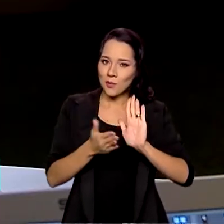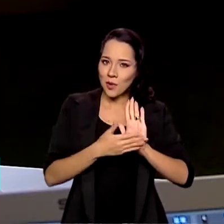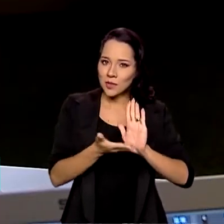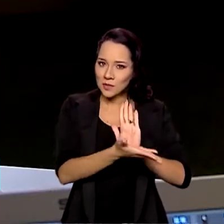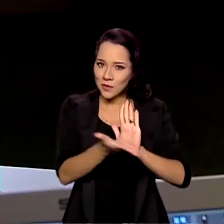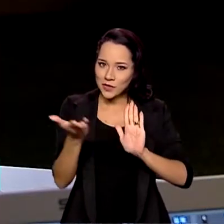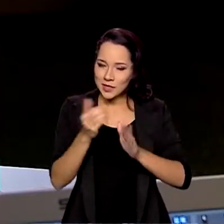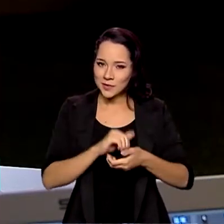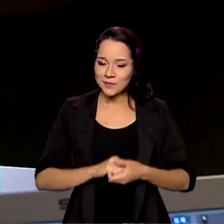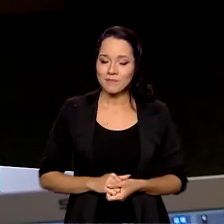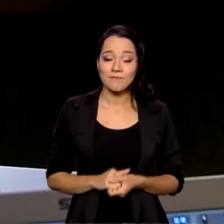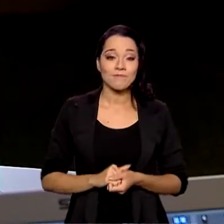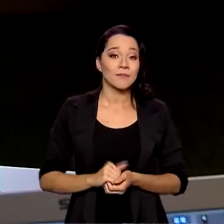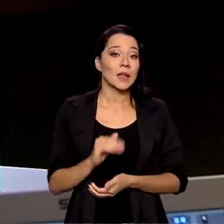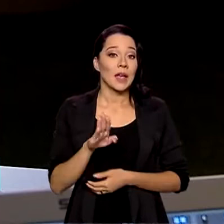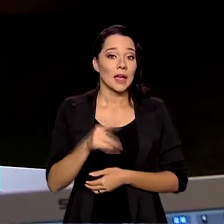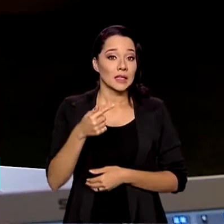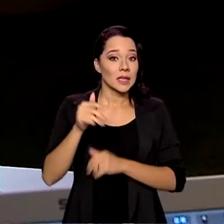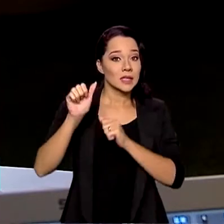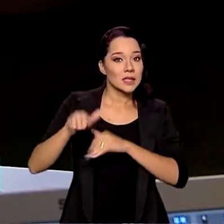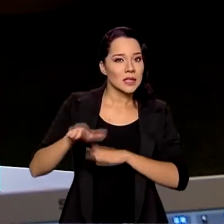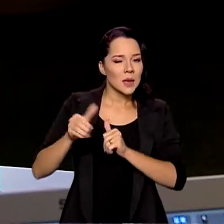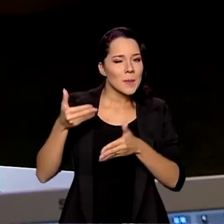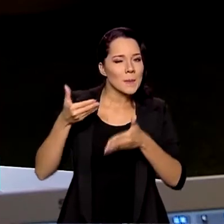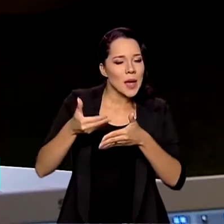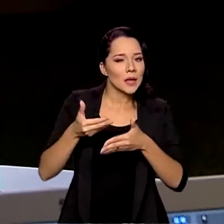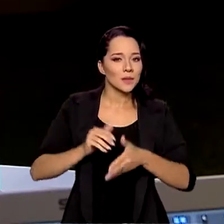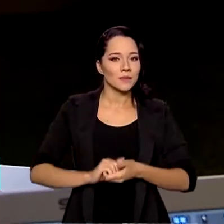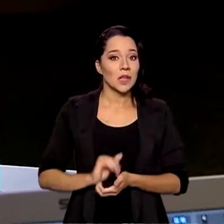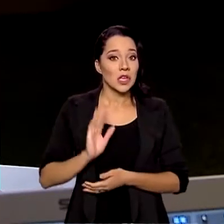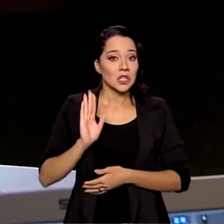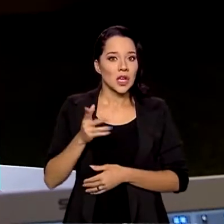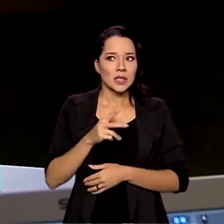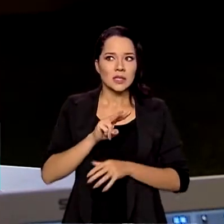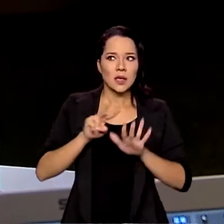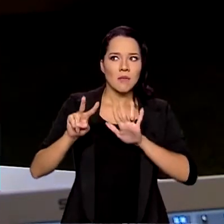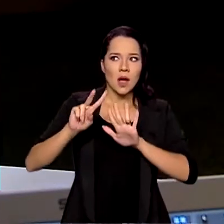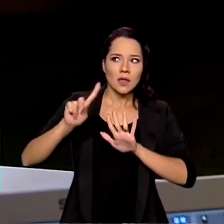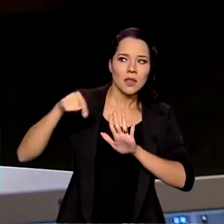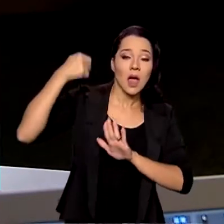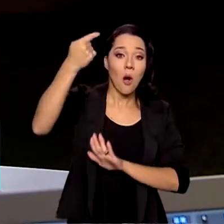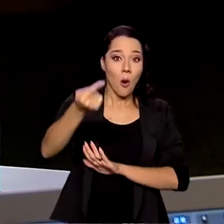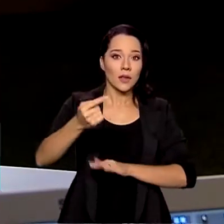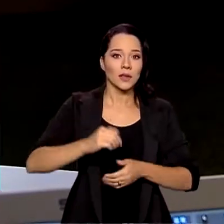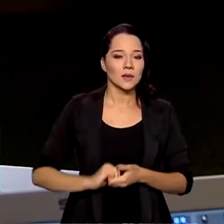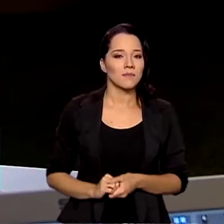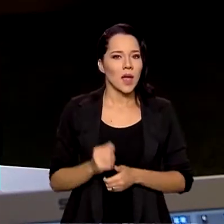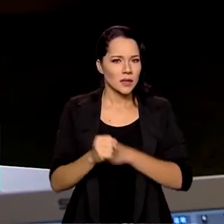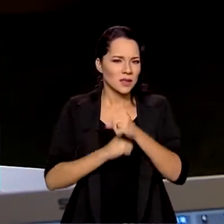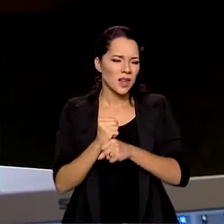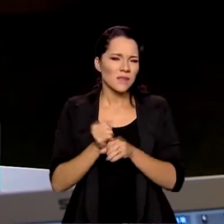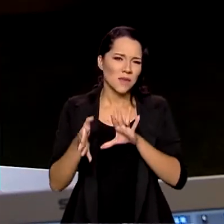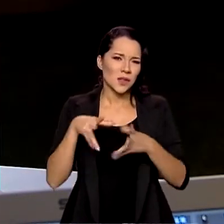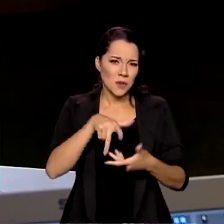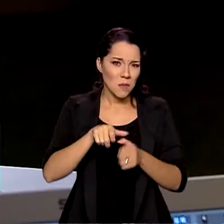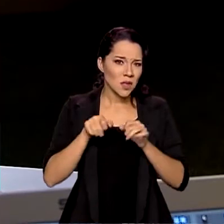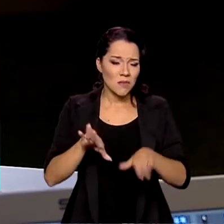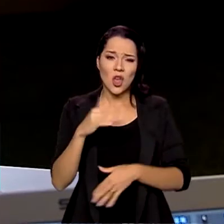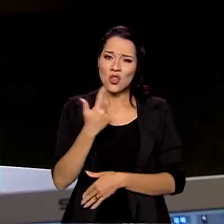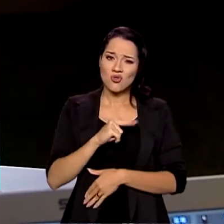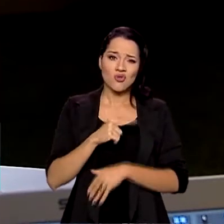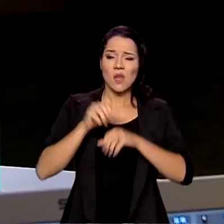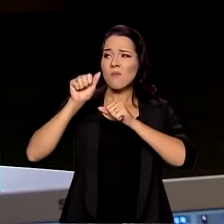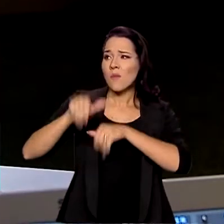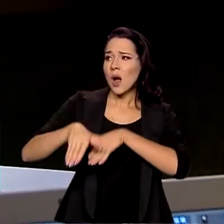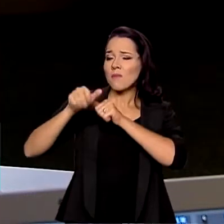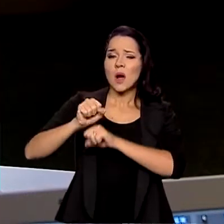fazer para você. É que o 7 de setembro está chegando. Já é sem ser na próxima semana, na outra. Esse ano, por conta da pandemia, não vai ter o